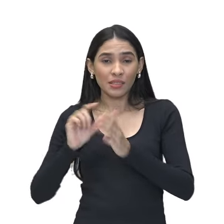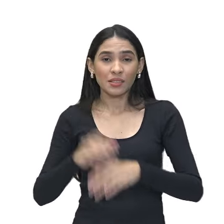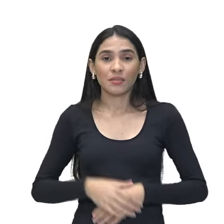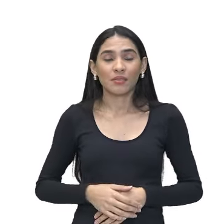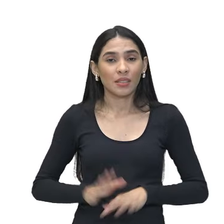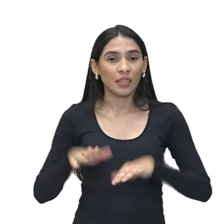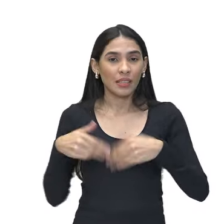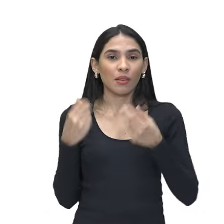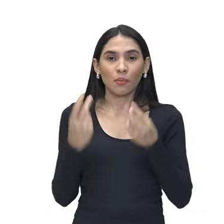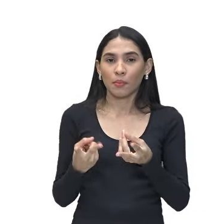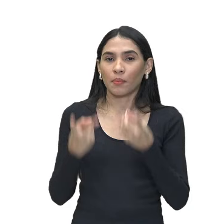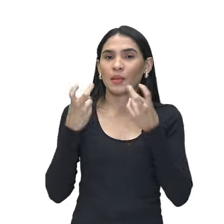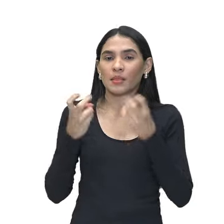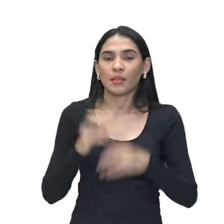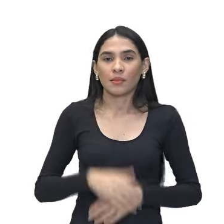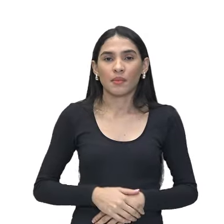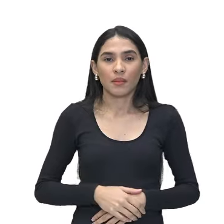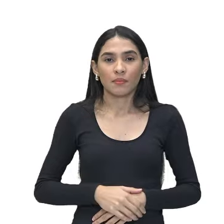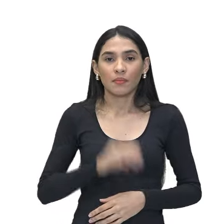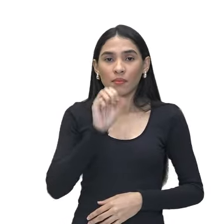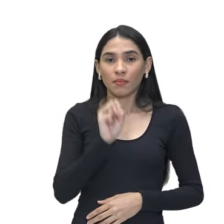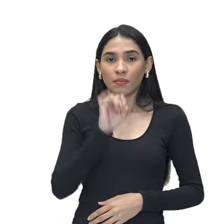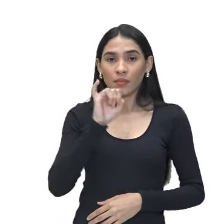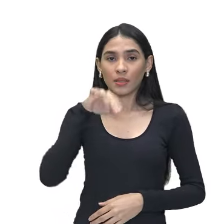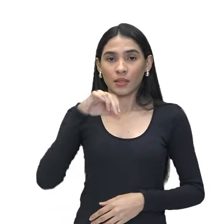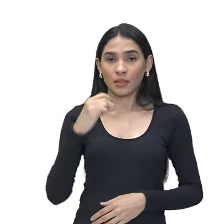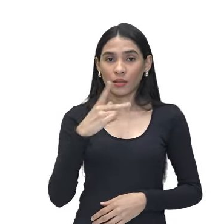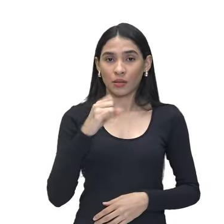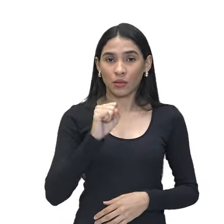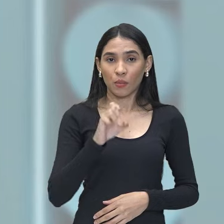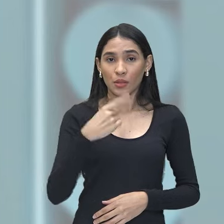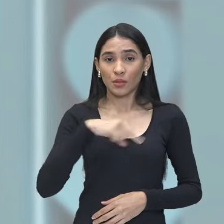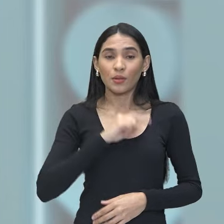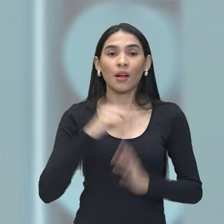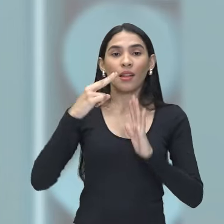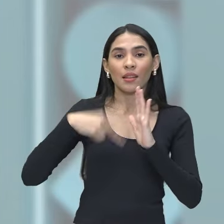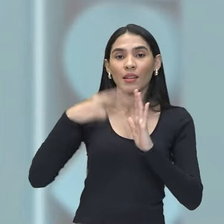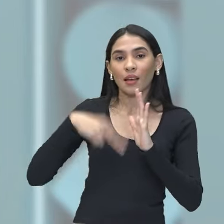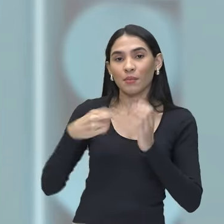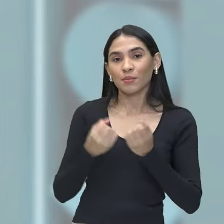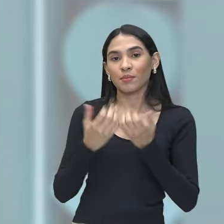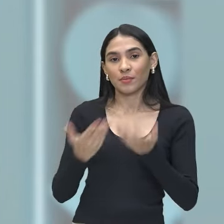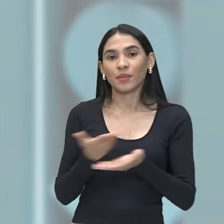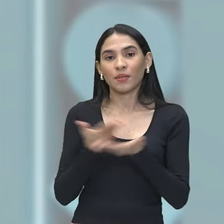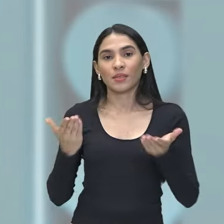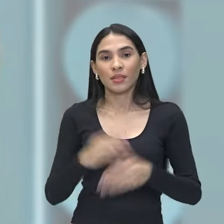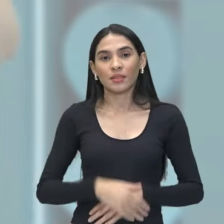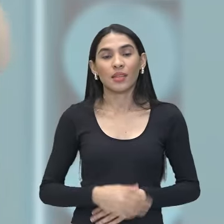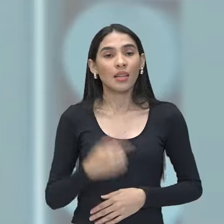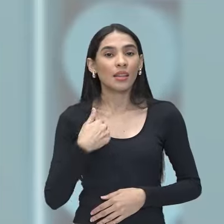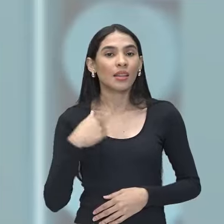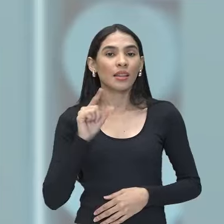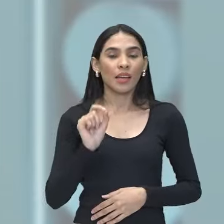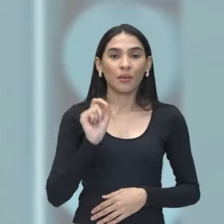partir dessa sinopse que nós acabamos de ler e compartilhar com vocês, eu